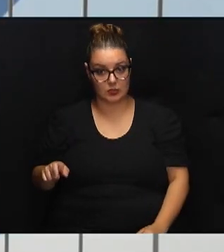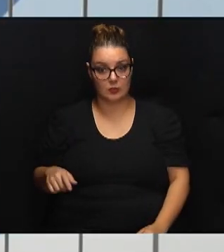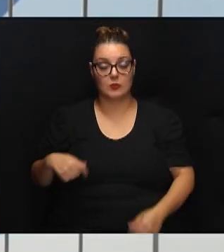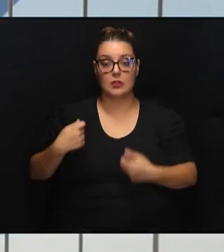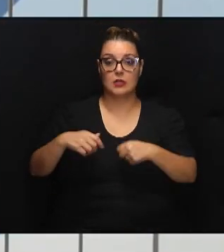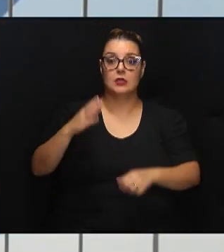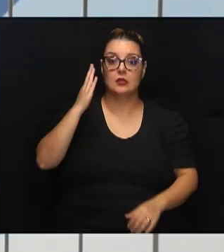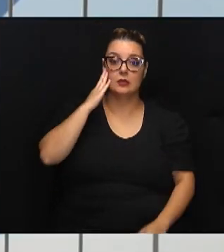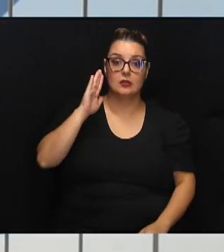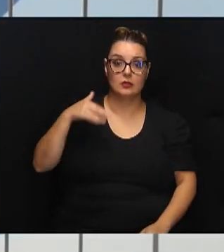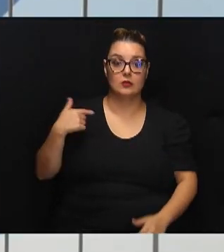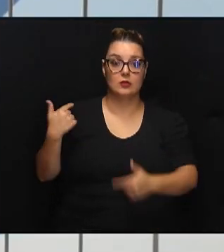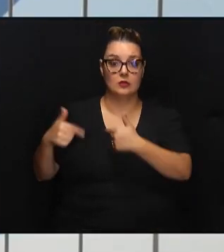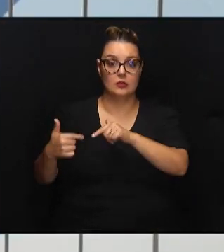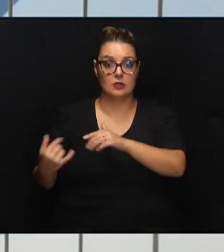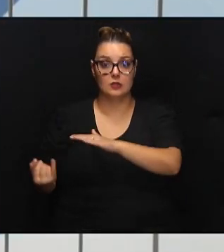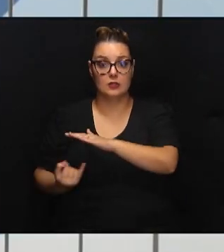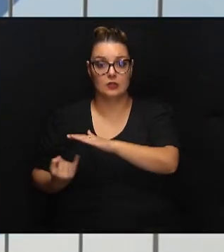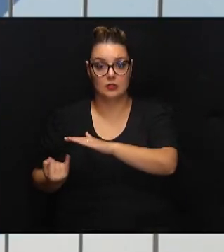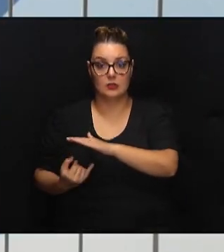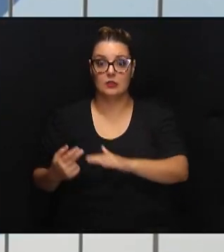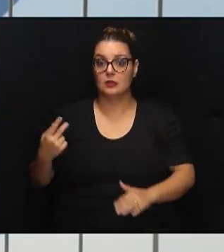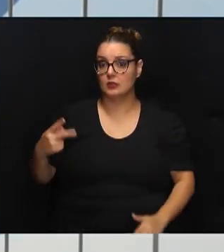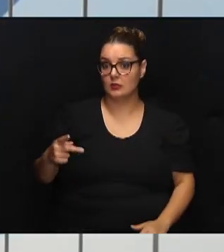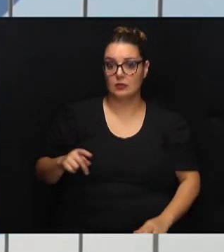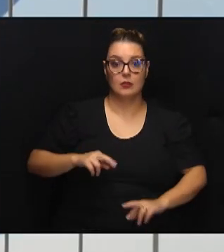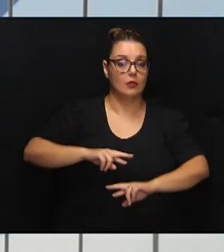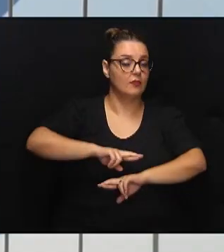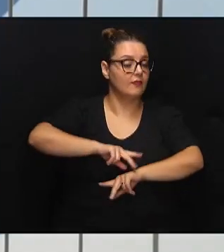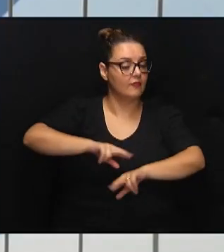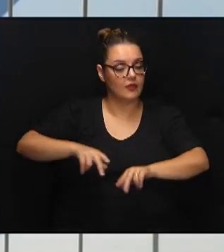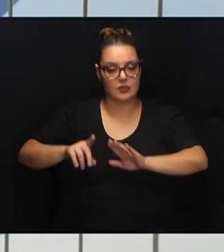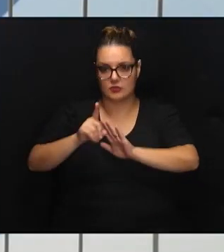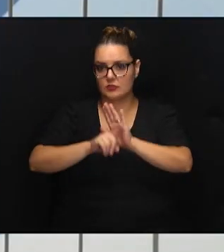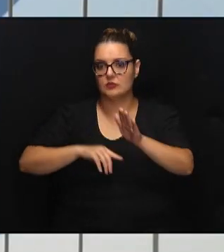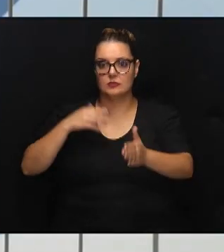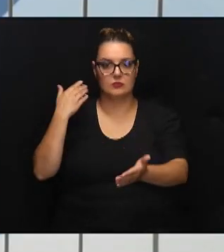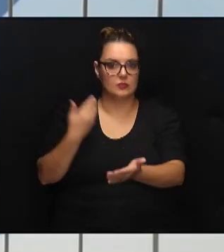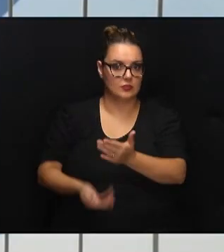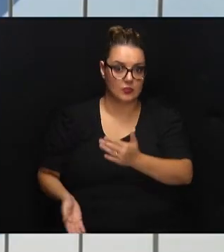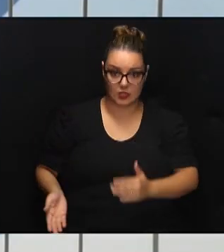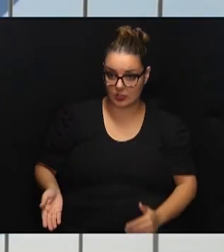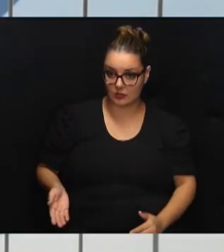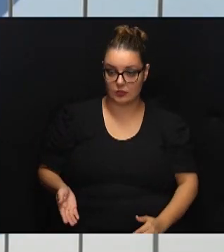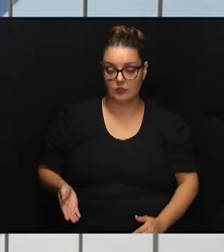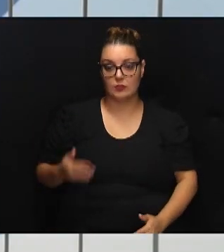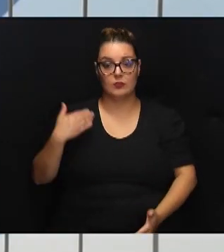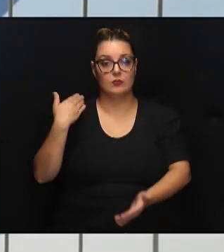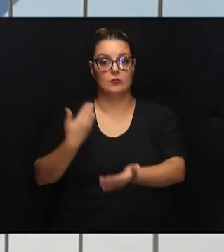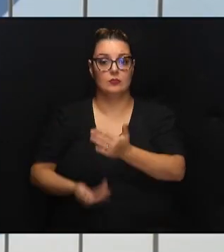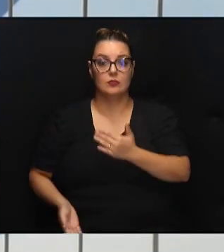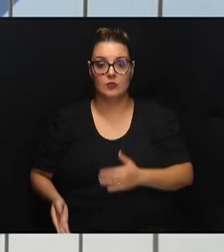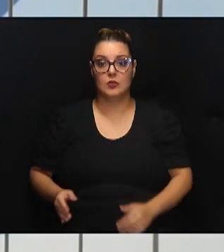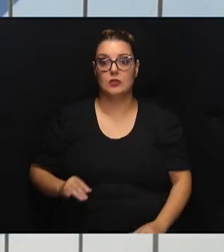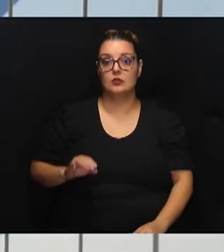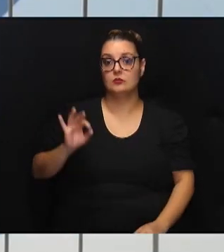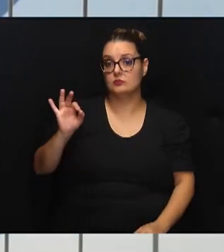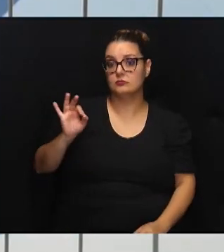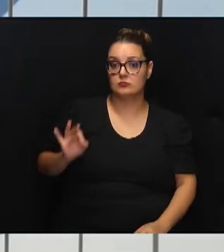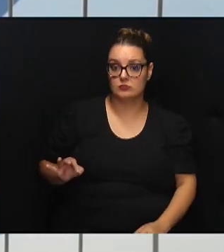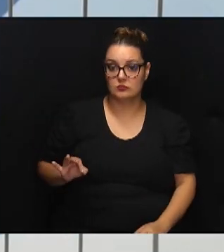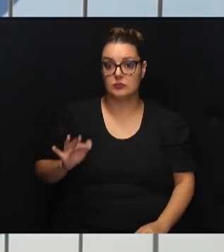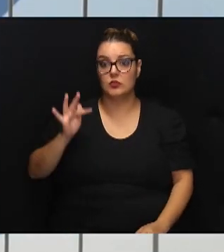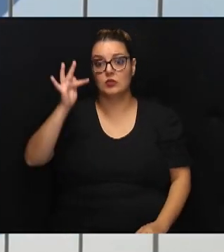saber que quando ele está trabalhando da informalidade, ele está perdendo inúmeros direitos, ele está perdendo inúmeras chances de talvez lá